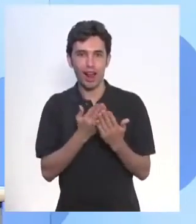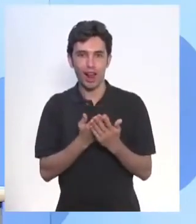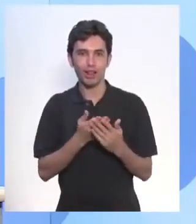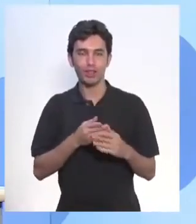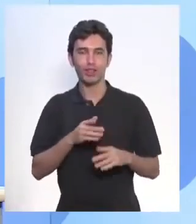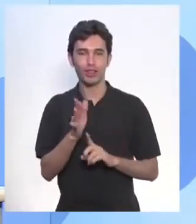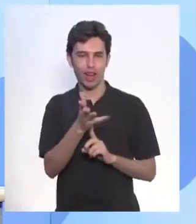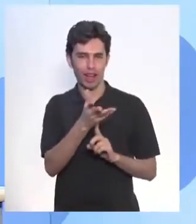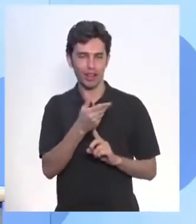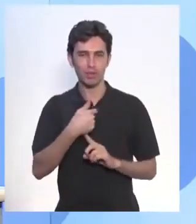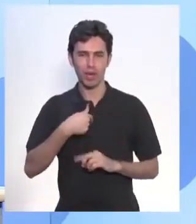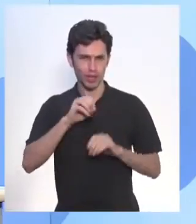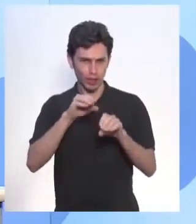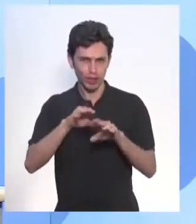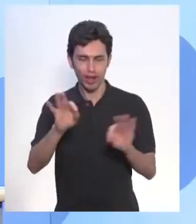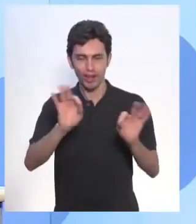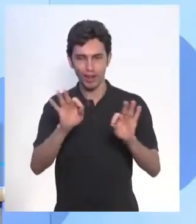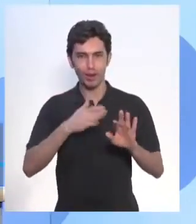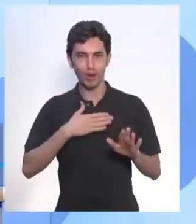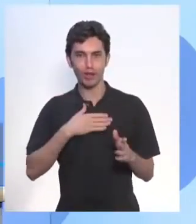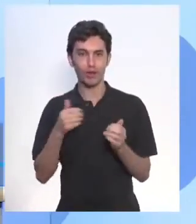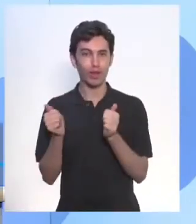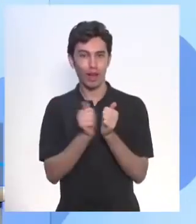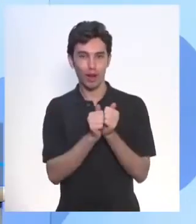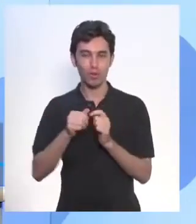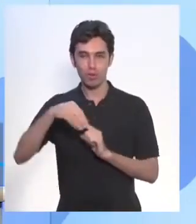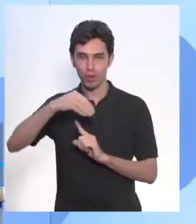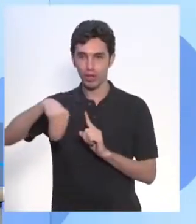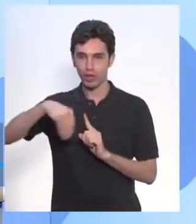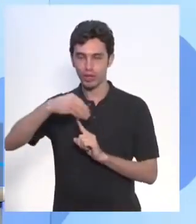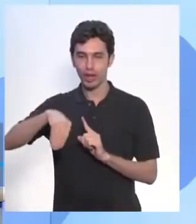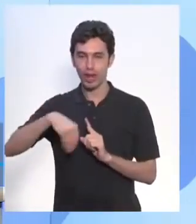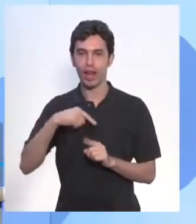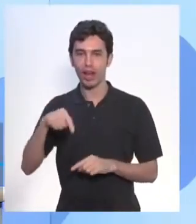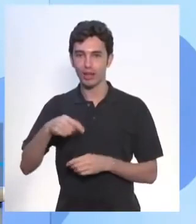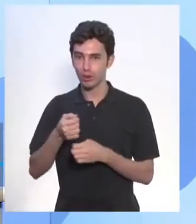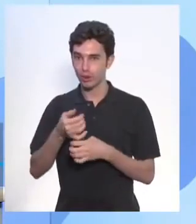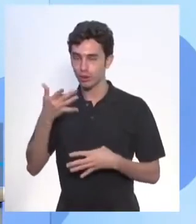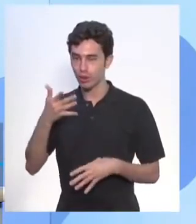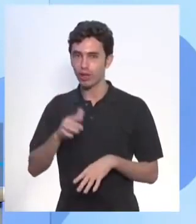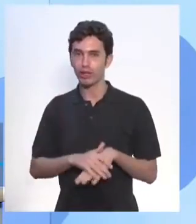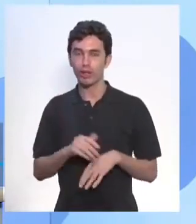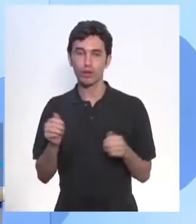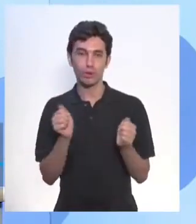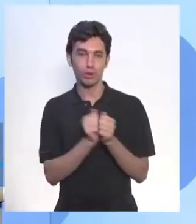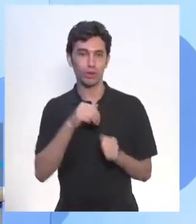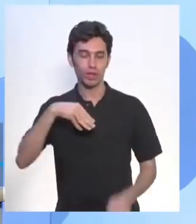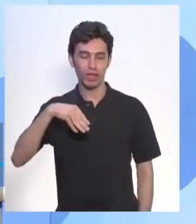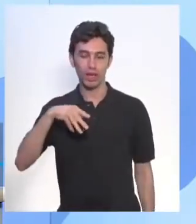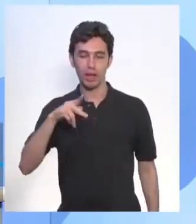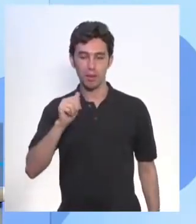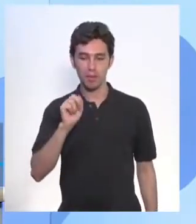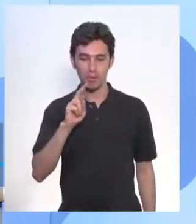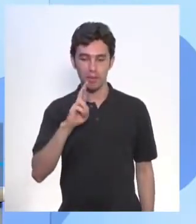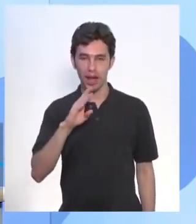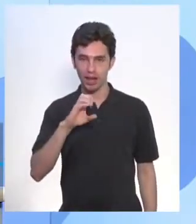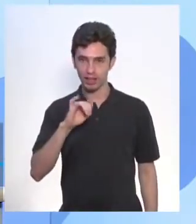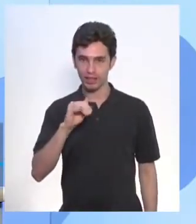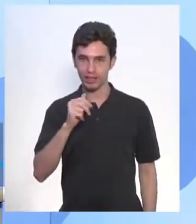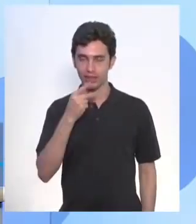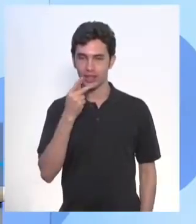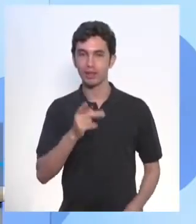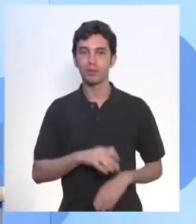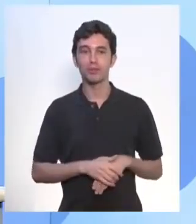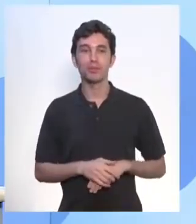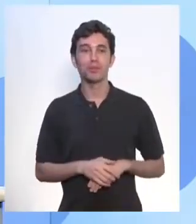vou dar a aula não, vim aqui para acompanhar a professora Márcia, vou estar comentando aqui as interações que vocês fizerem aqui no chat, tá